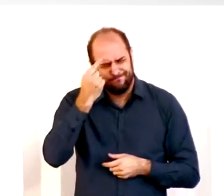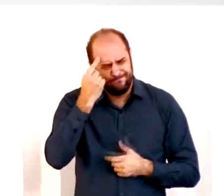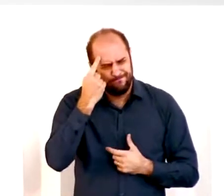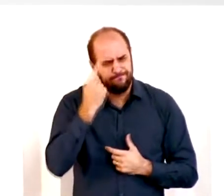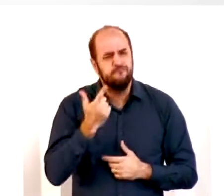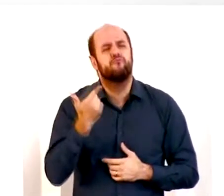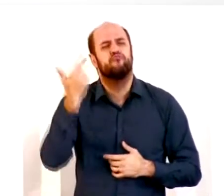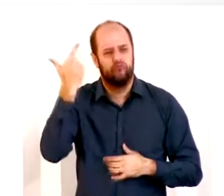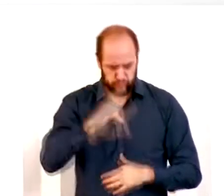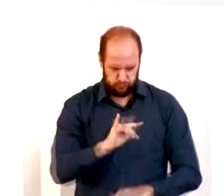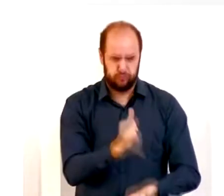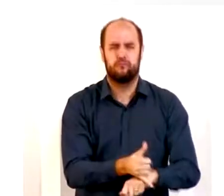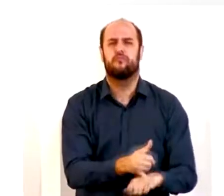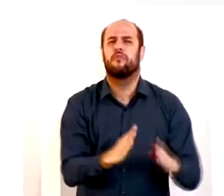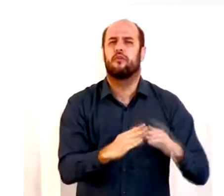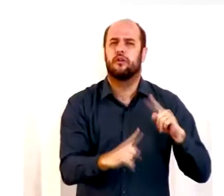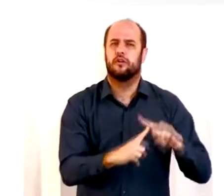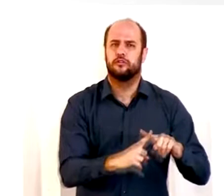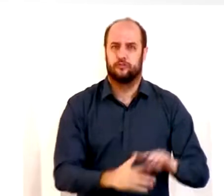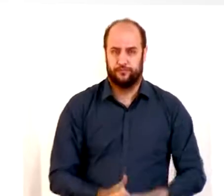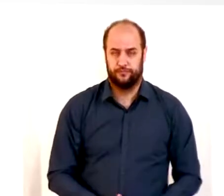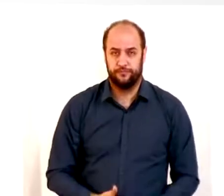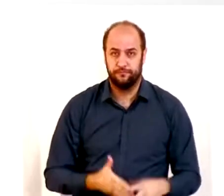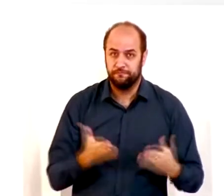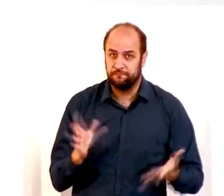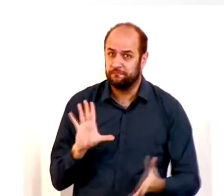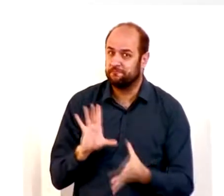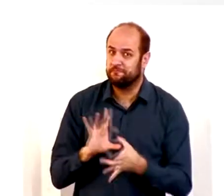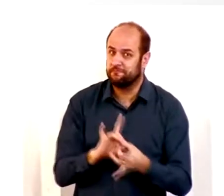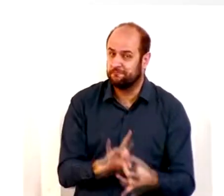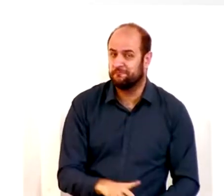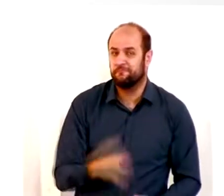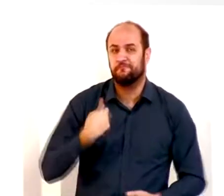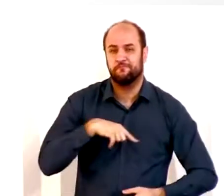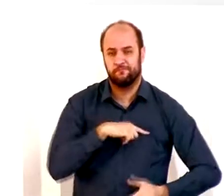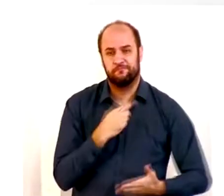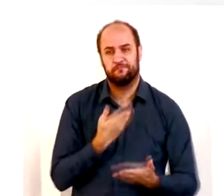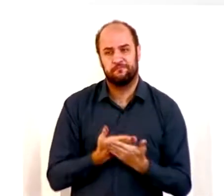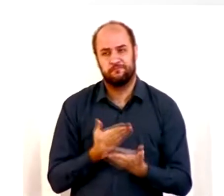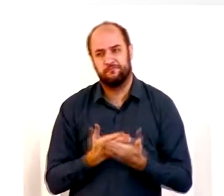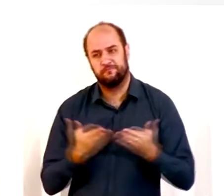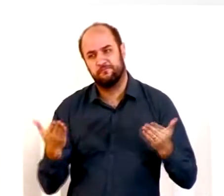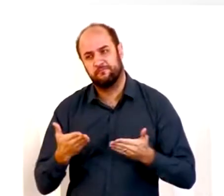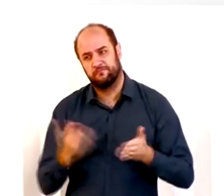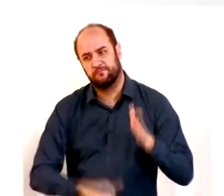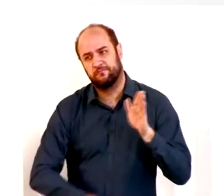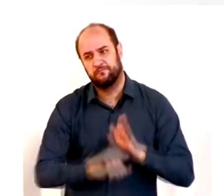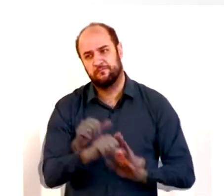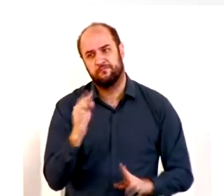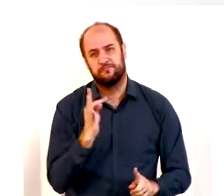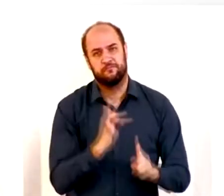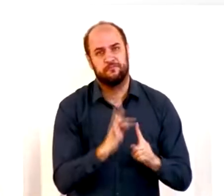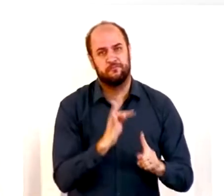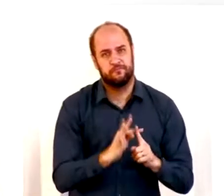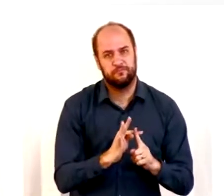conseguiria liderar bem aquela igreja. É dentro desse contexto, então, que nós estudamos hoje, 1 Timóteo,